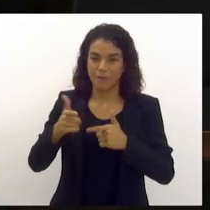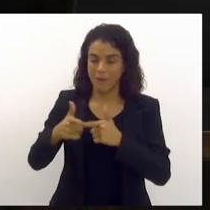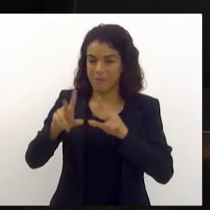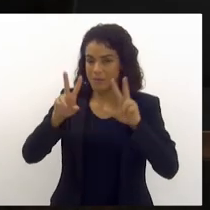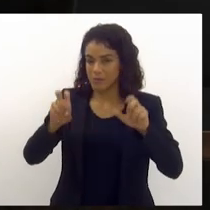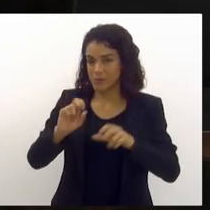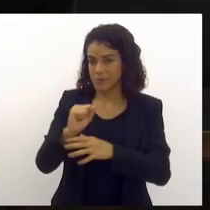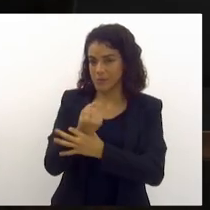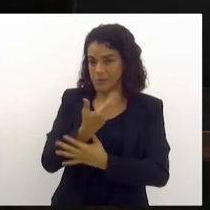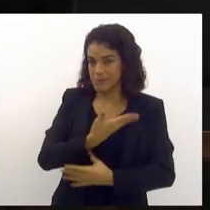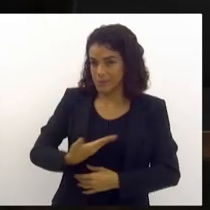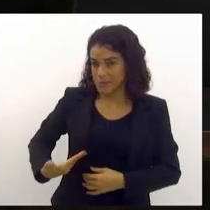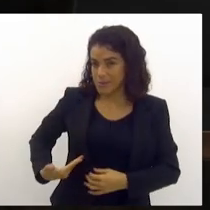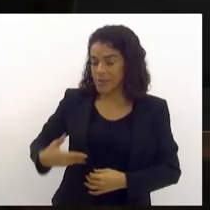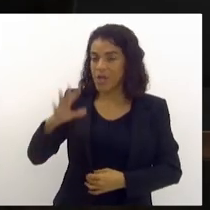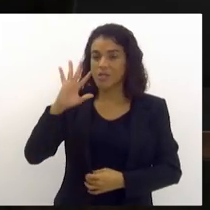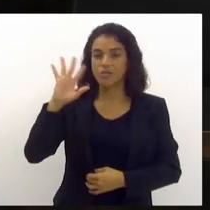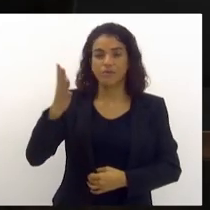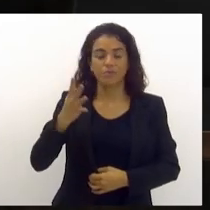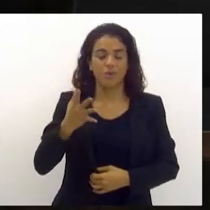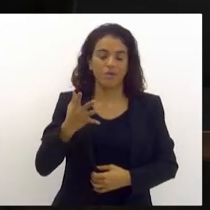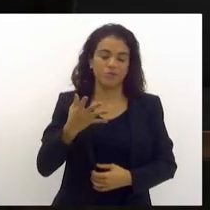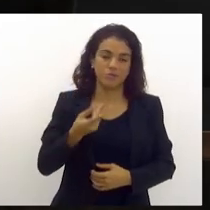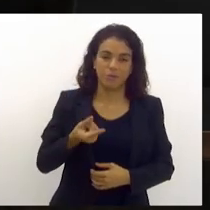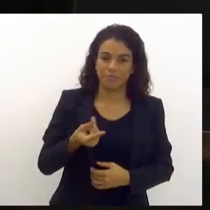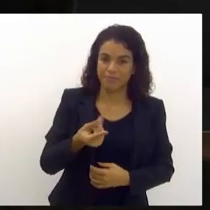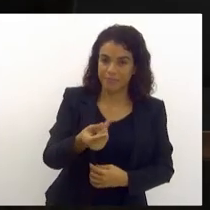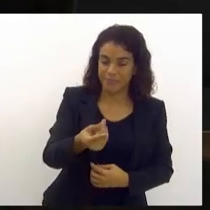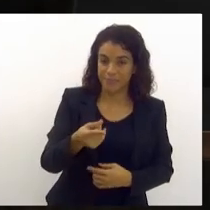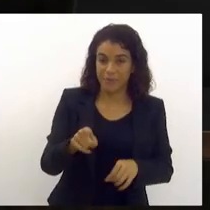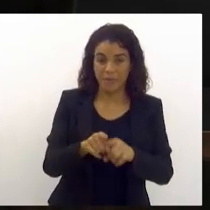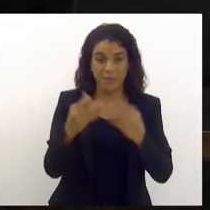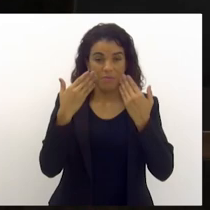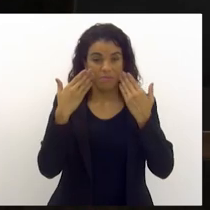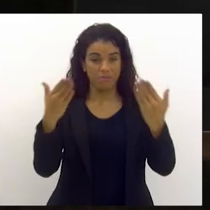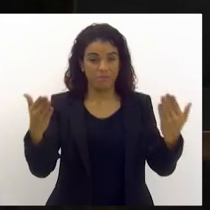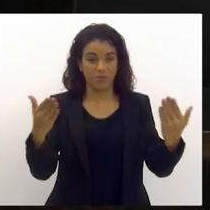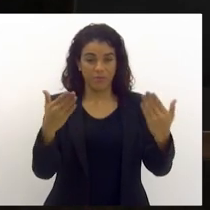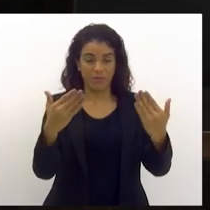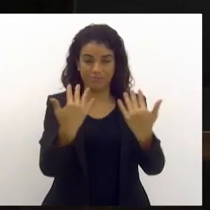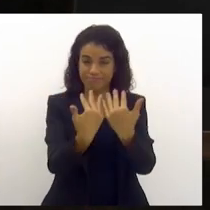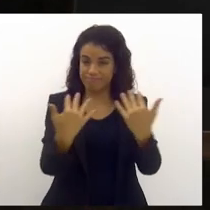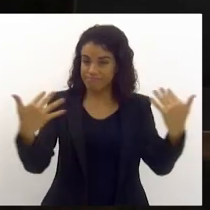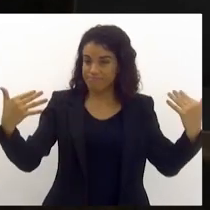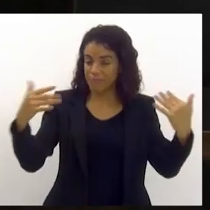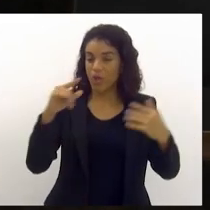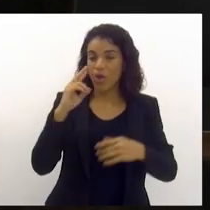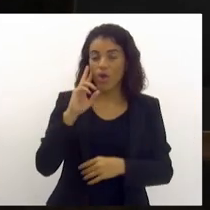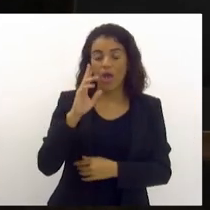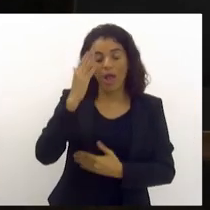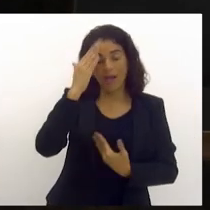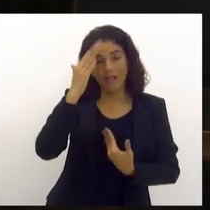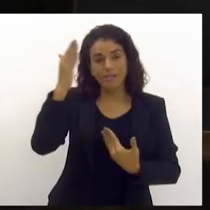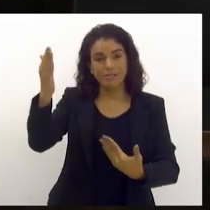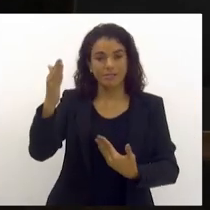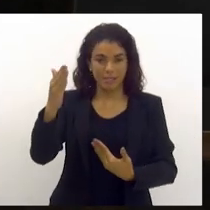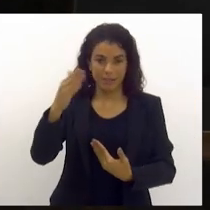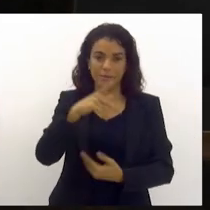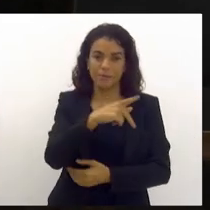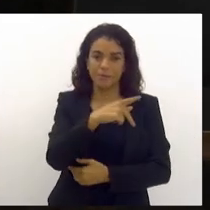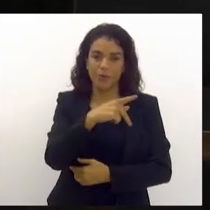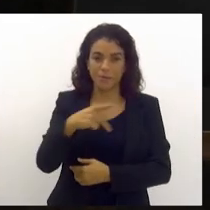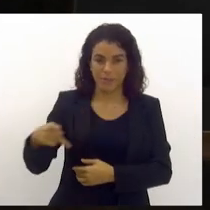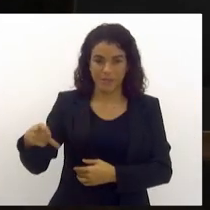uma solução definitiva para isso. Quero aqui publicamente agradecer a lucidez do presidente